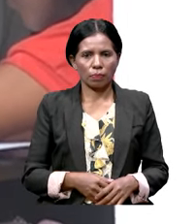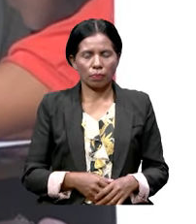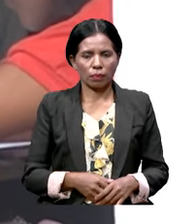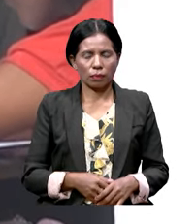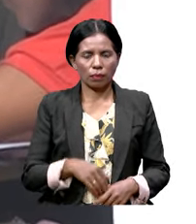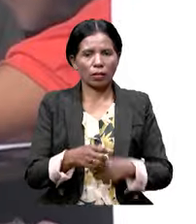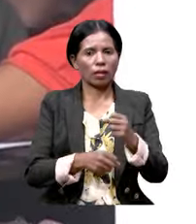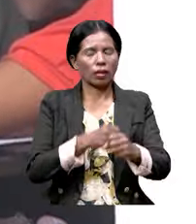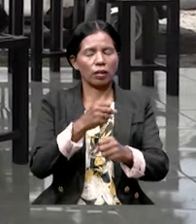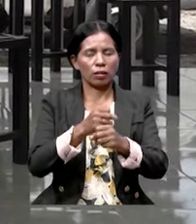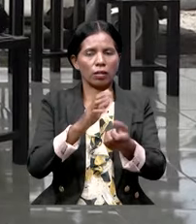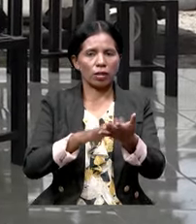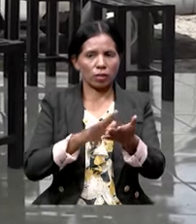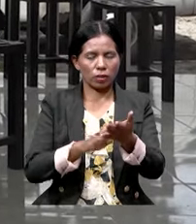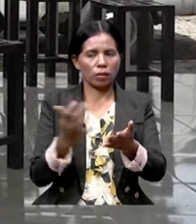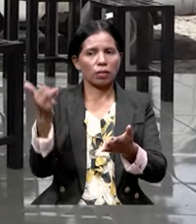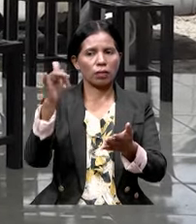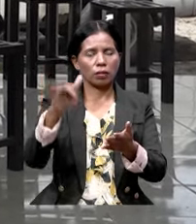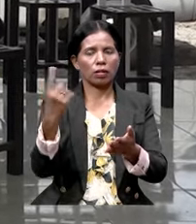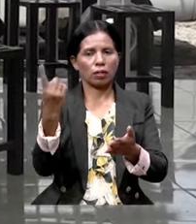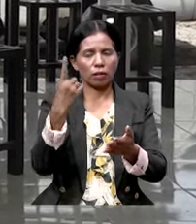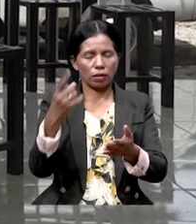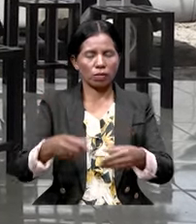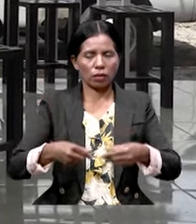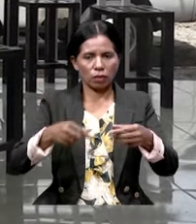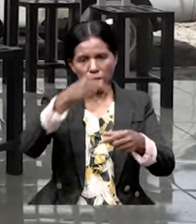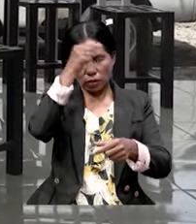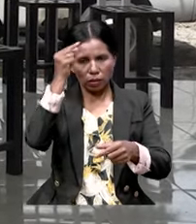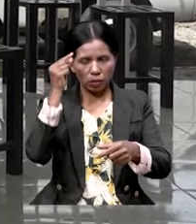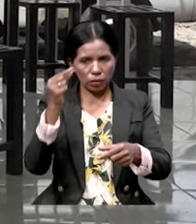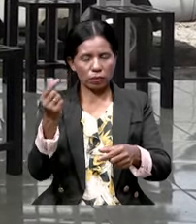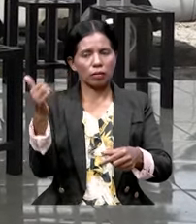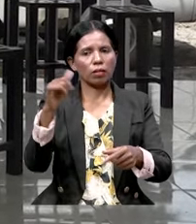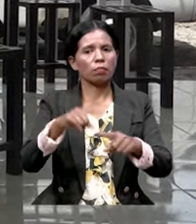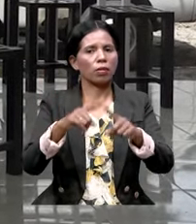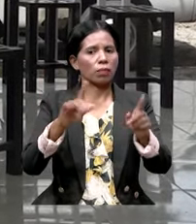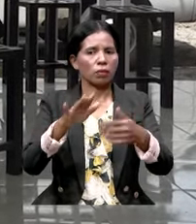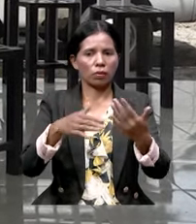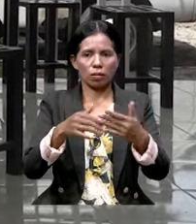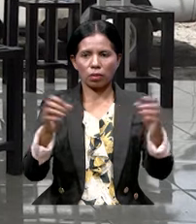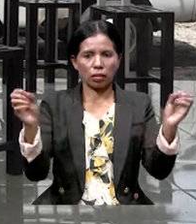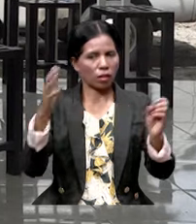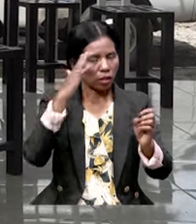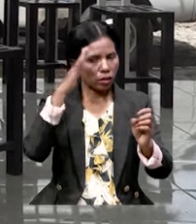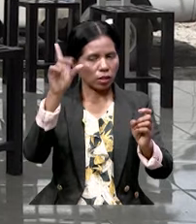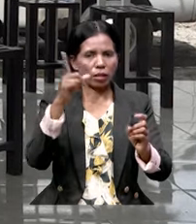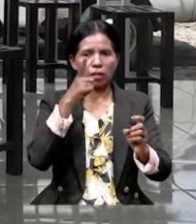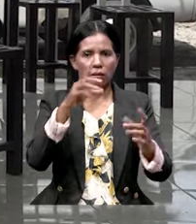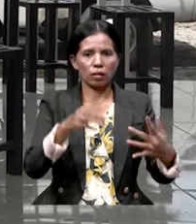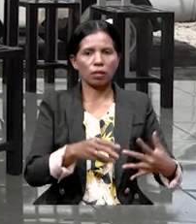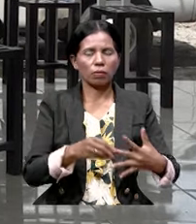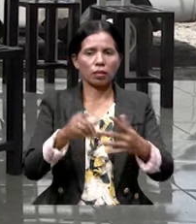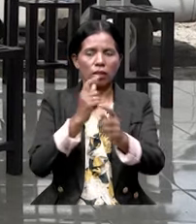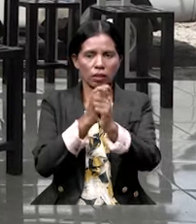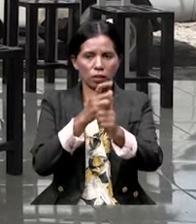Cada tina ensino superior sira sempre produz graduado sira, mas bem, maioria la domina lian oficial teto no